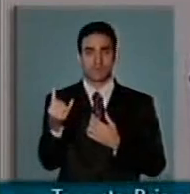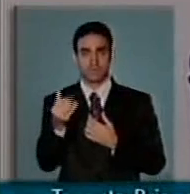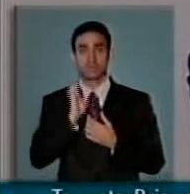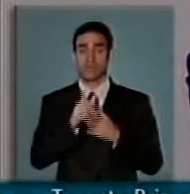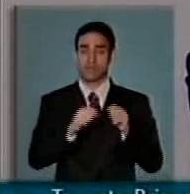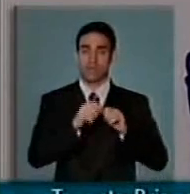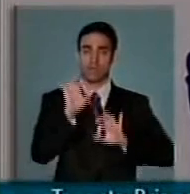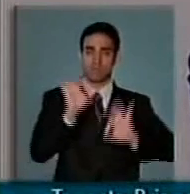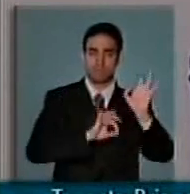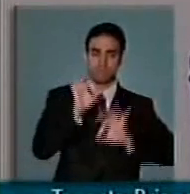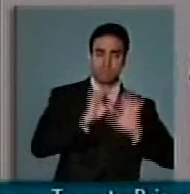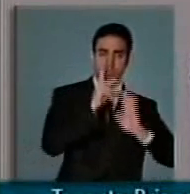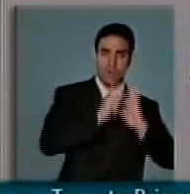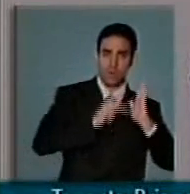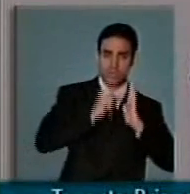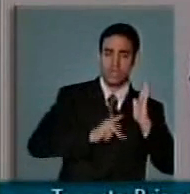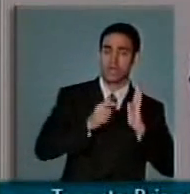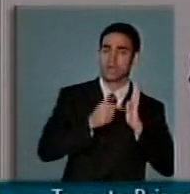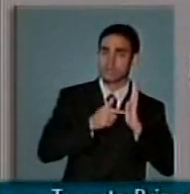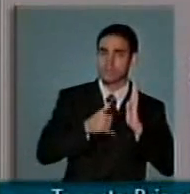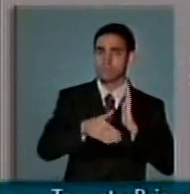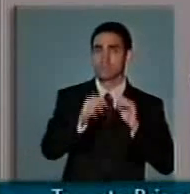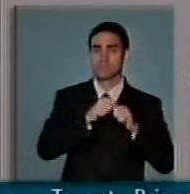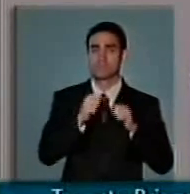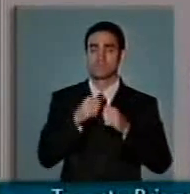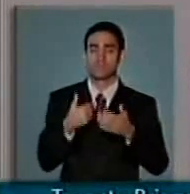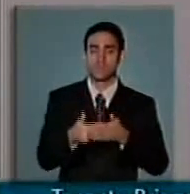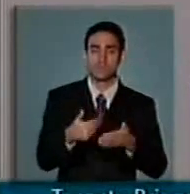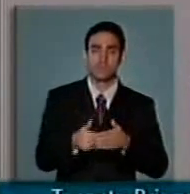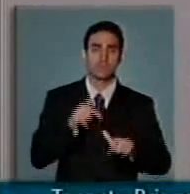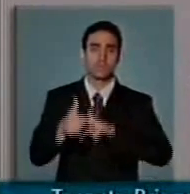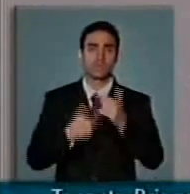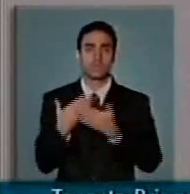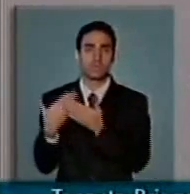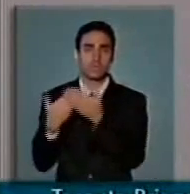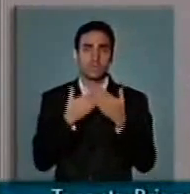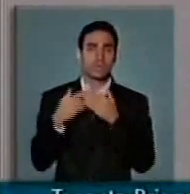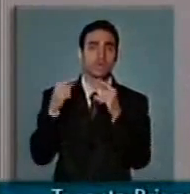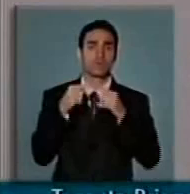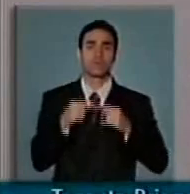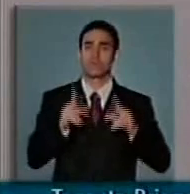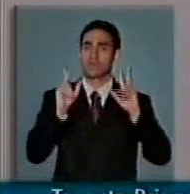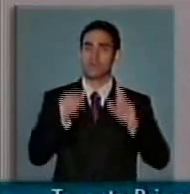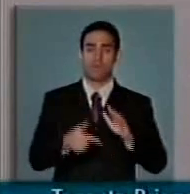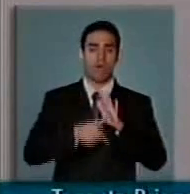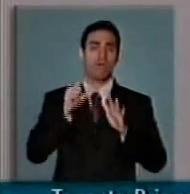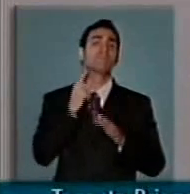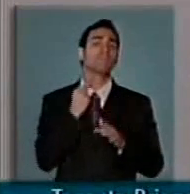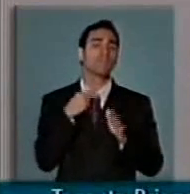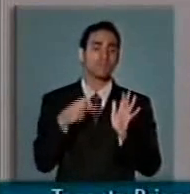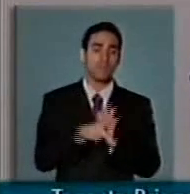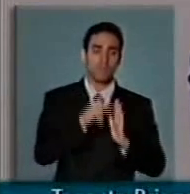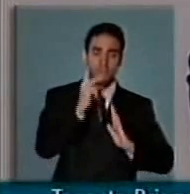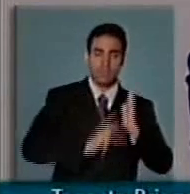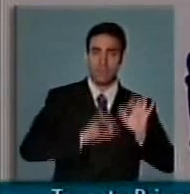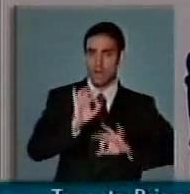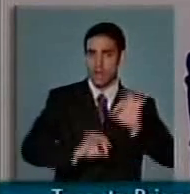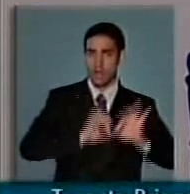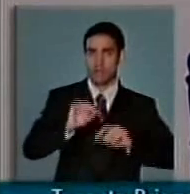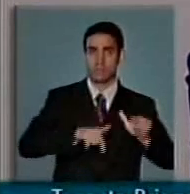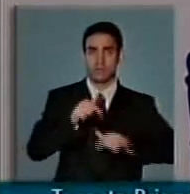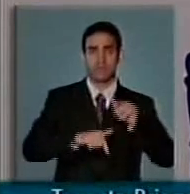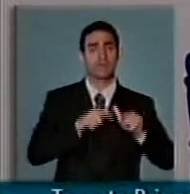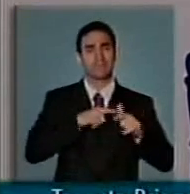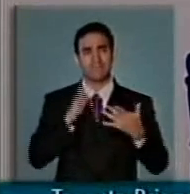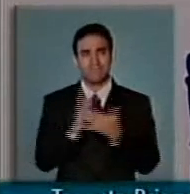sendo atingido, ele está sendo realizado de acordo com o que nós havíamos planejado e estamos